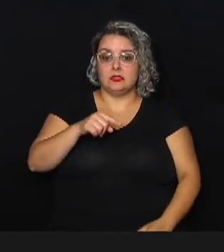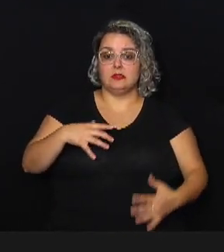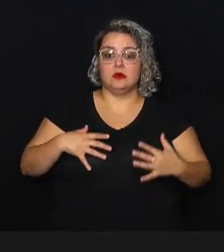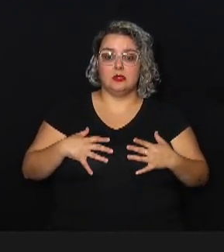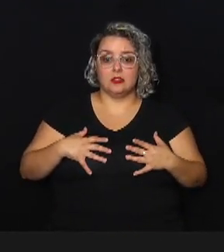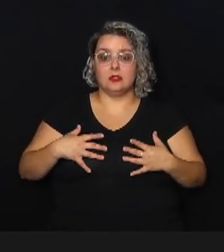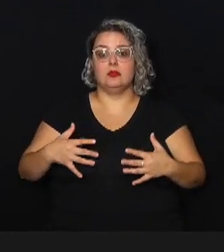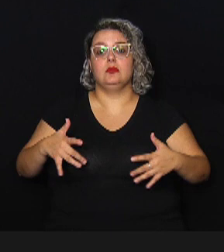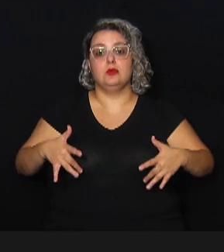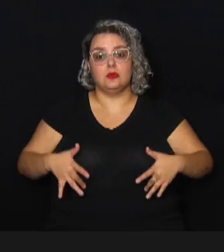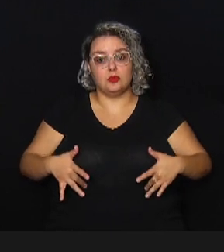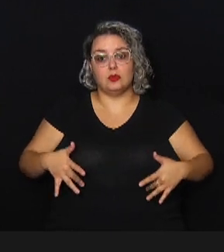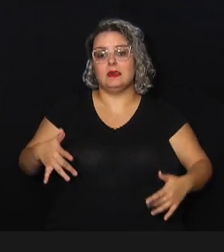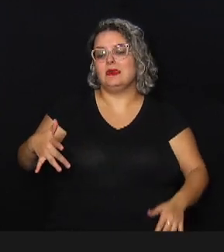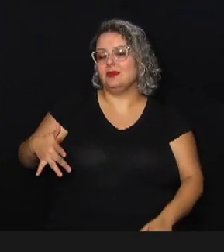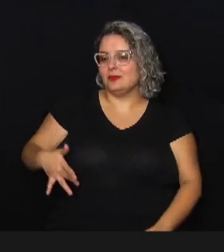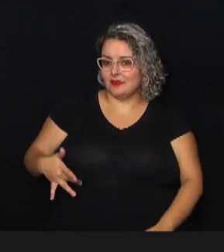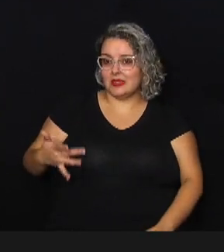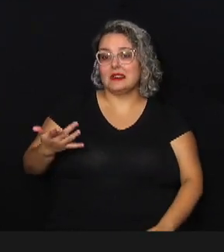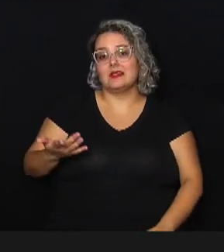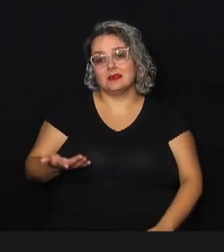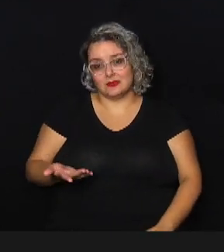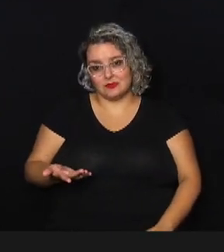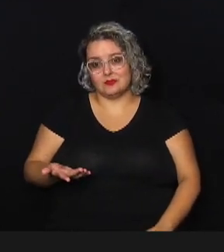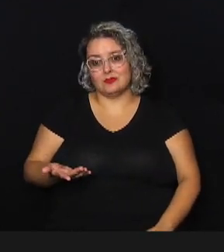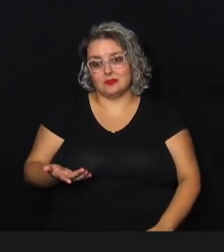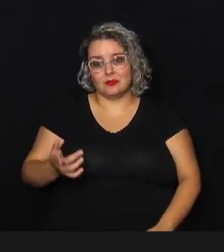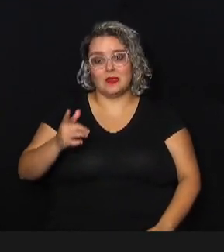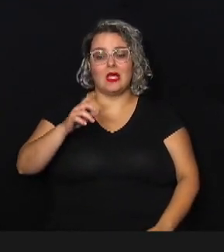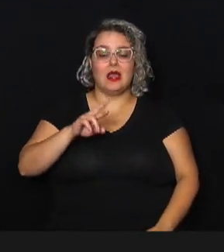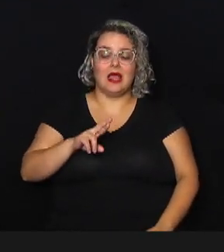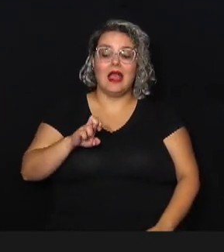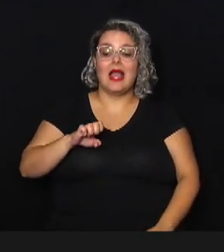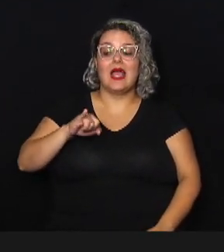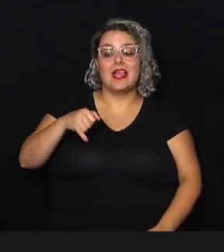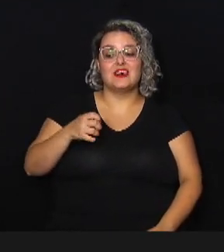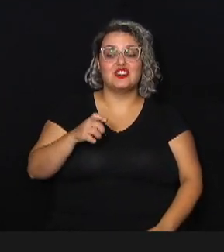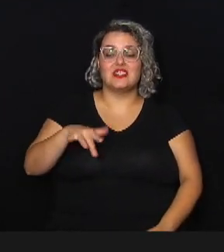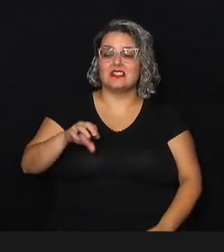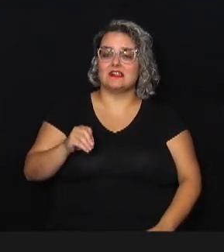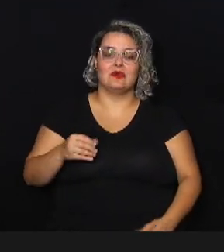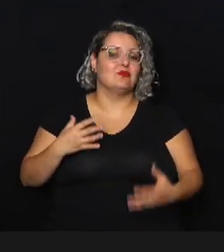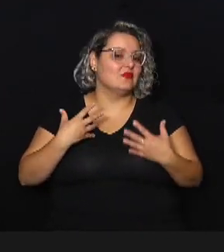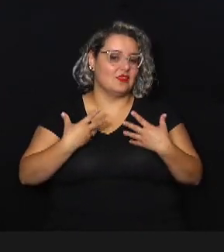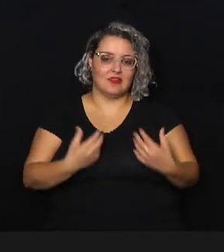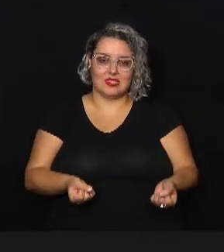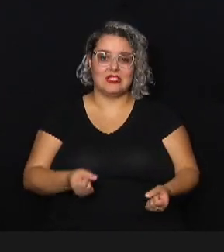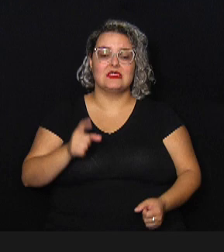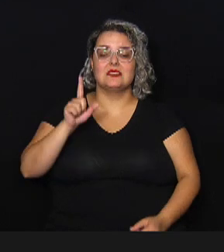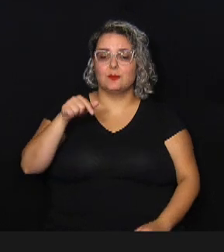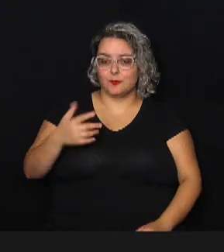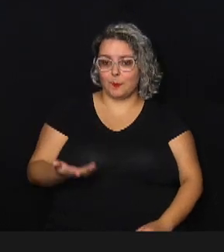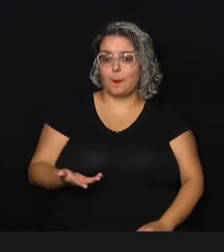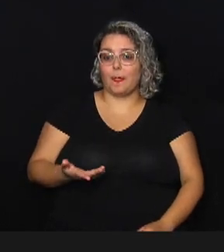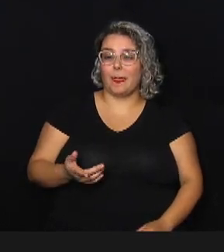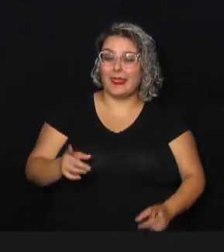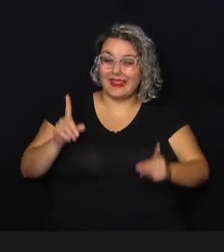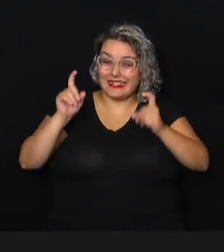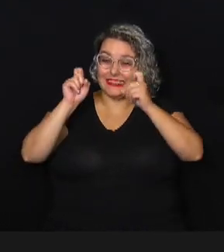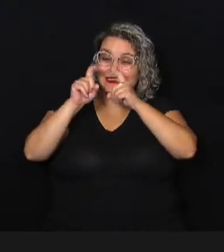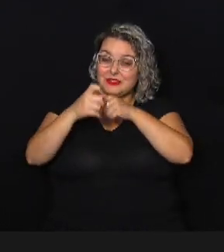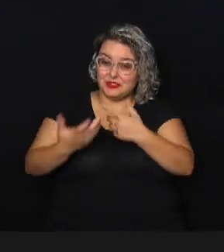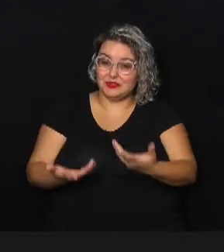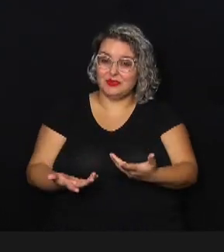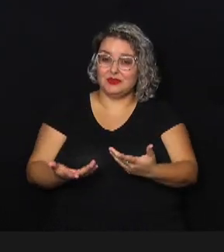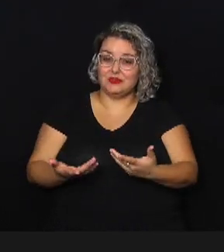no rim, no fígado. Então, a rejeição, ela é um fator muito complicador do